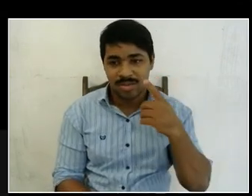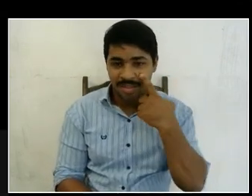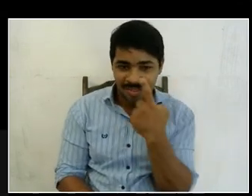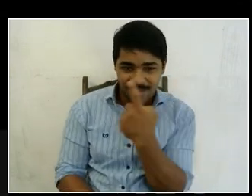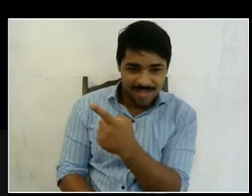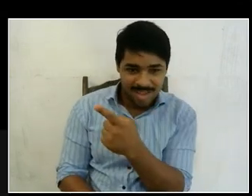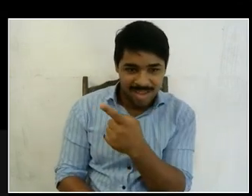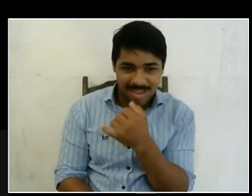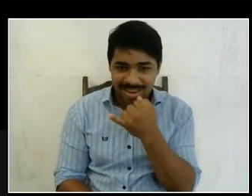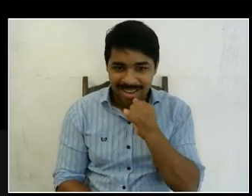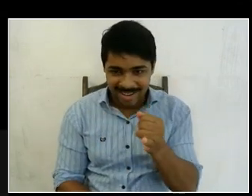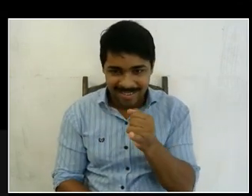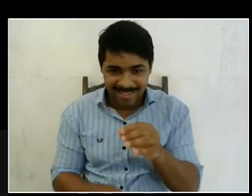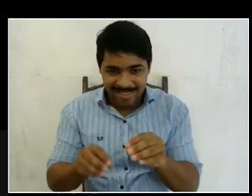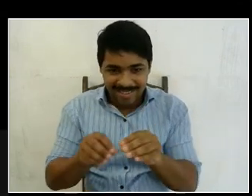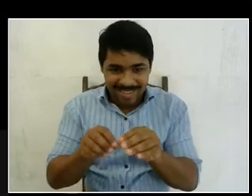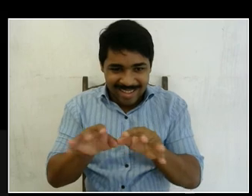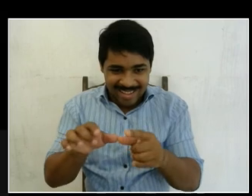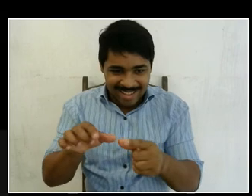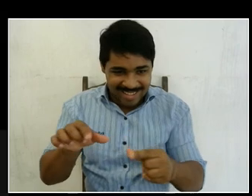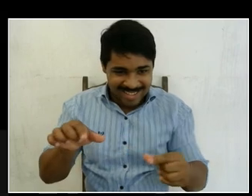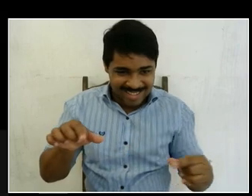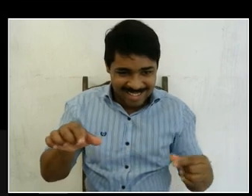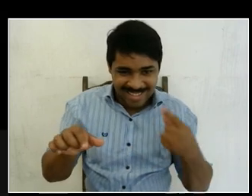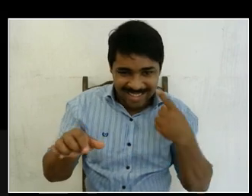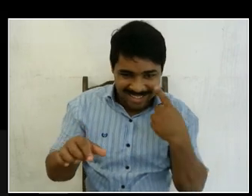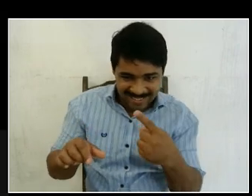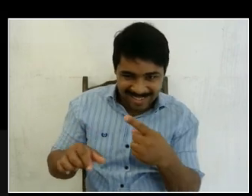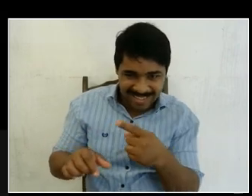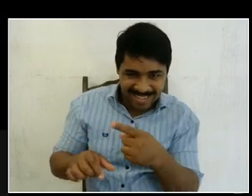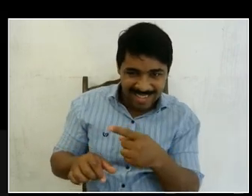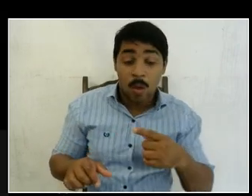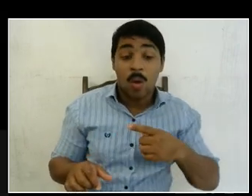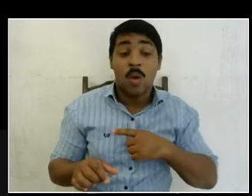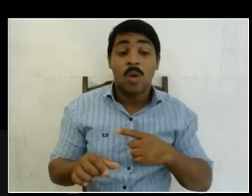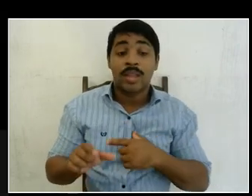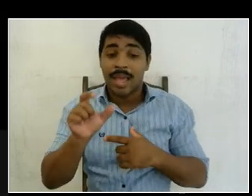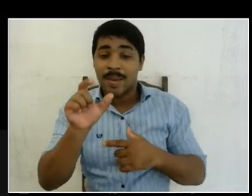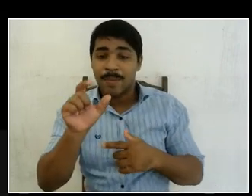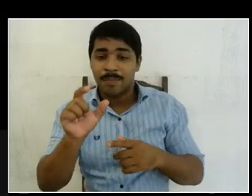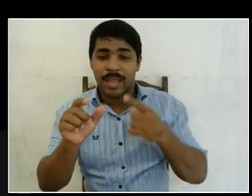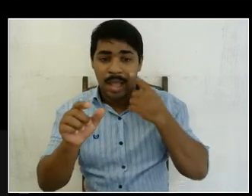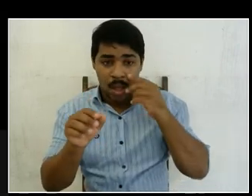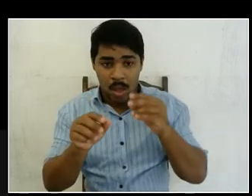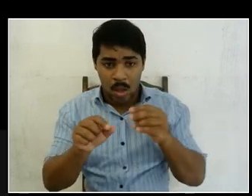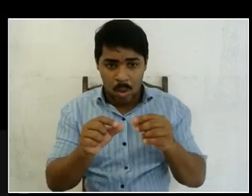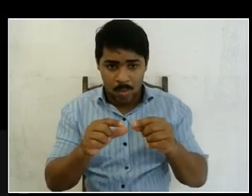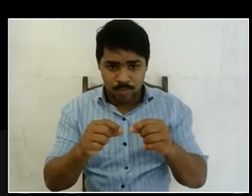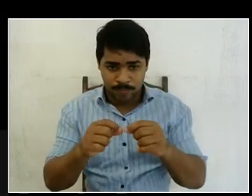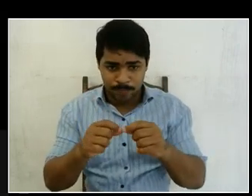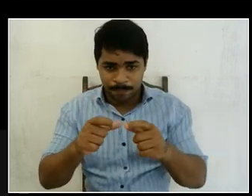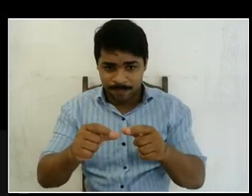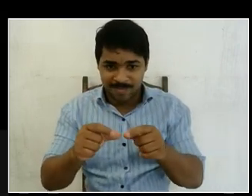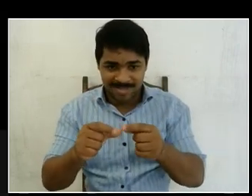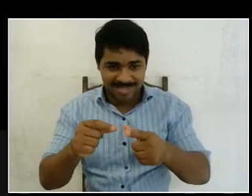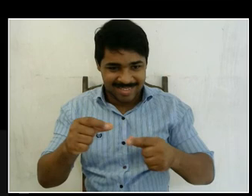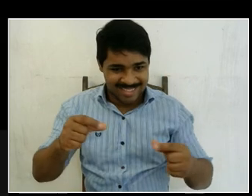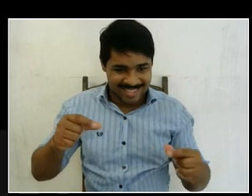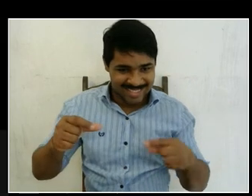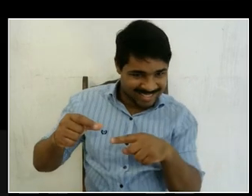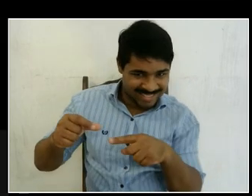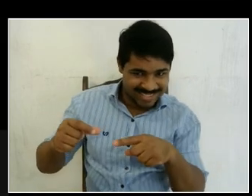neurônios. Essa célula, ela é formada por essas partes principais aqui, ó. Essa partezinha aqui, ó, que parece esses